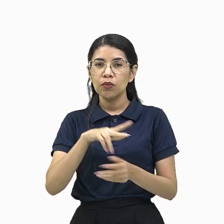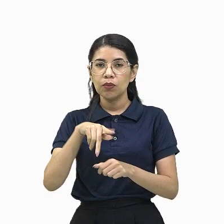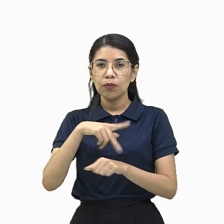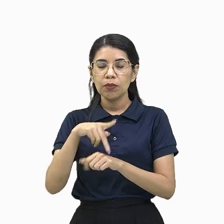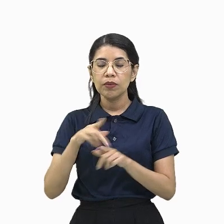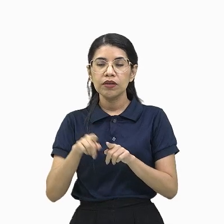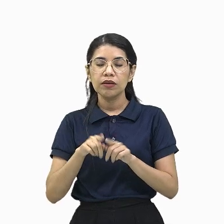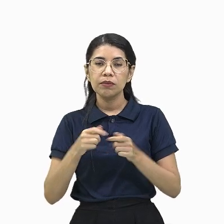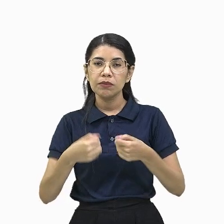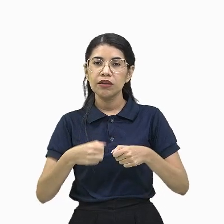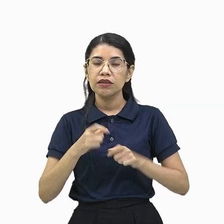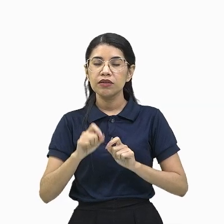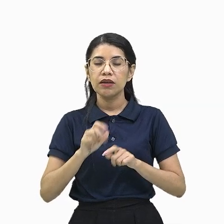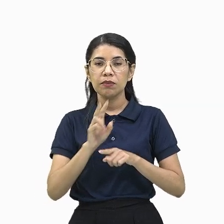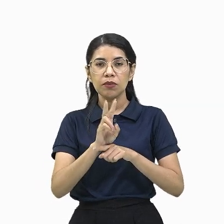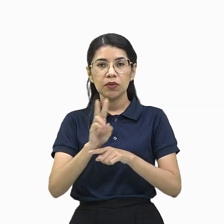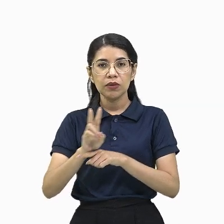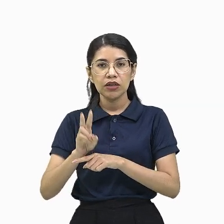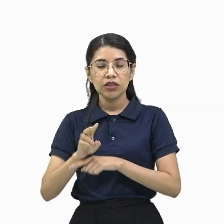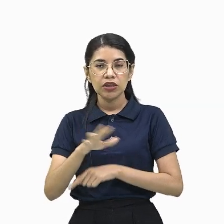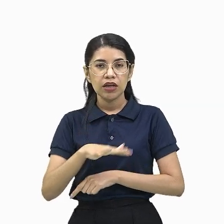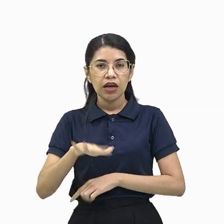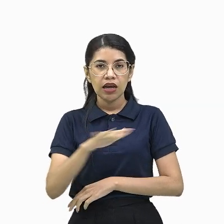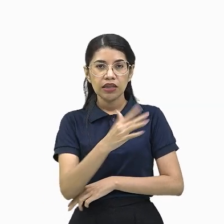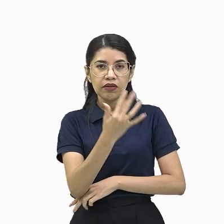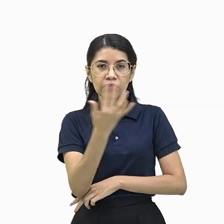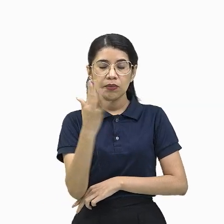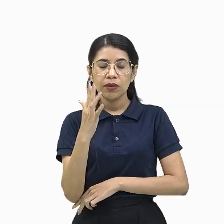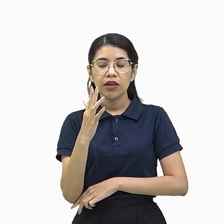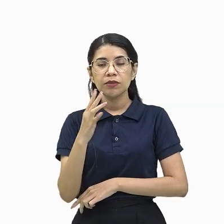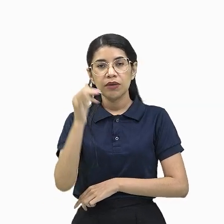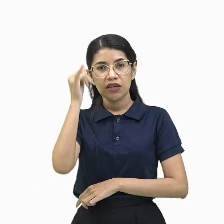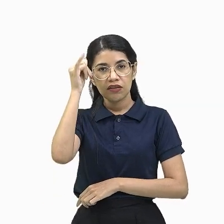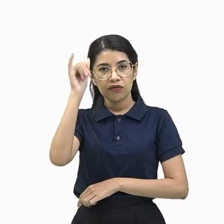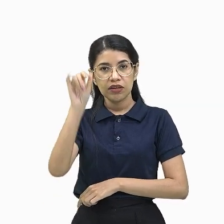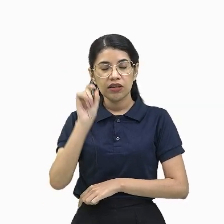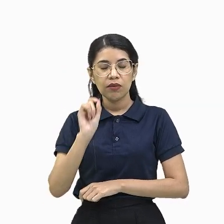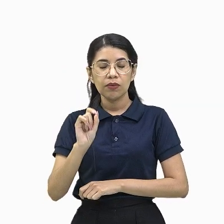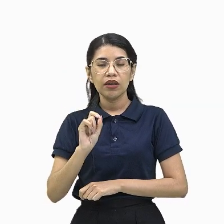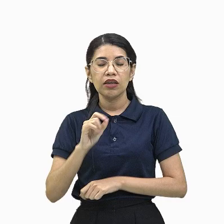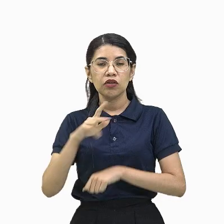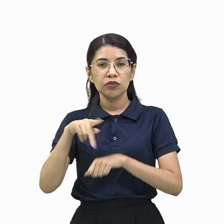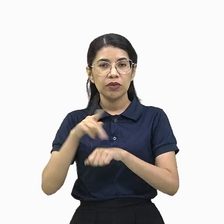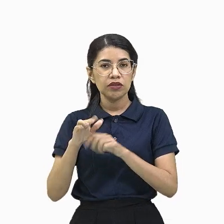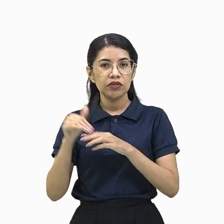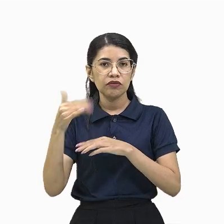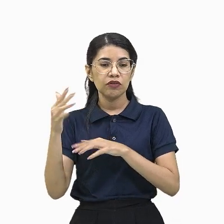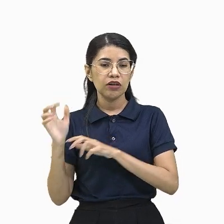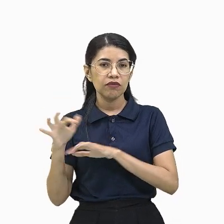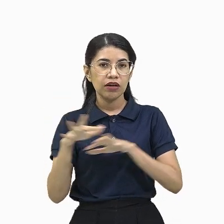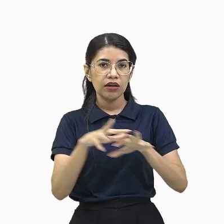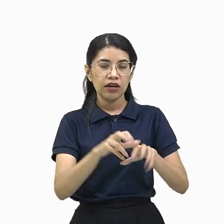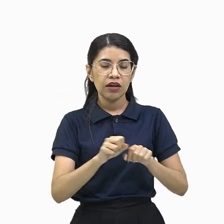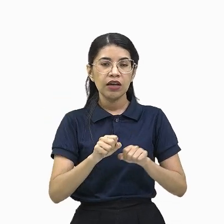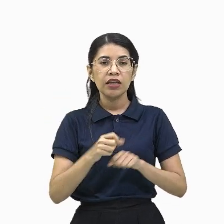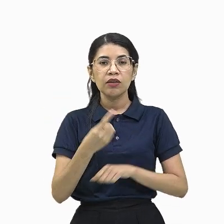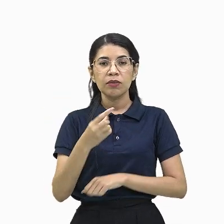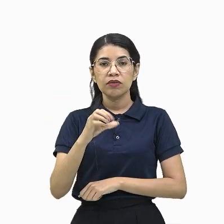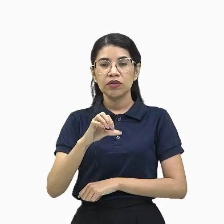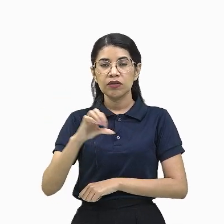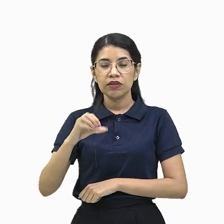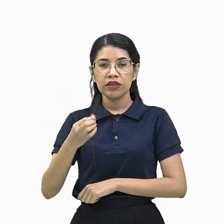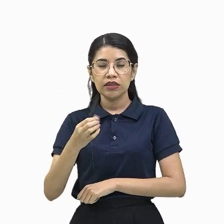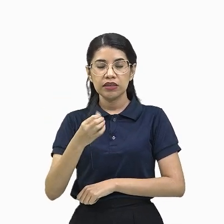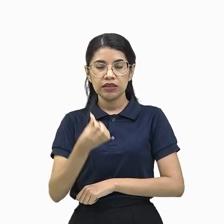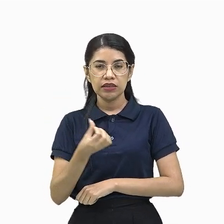é preciso proteger a floresta contra a internacionalização. Em 1966, o presidente